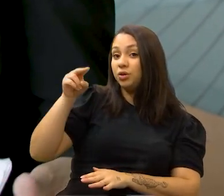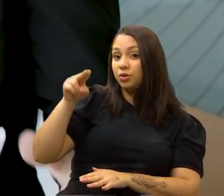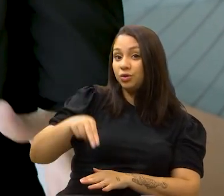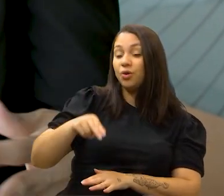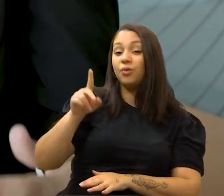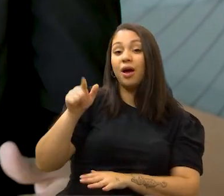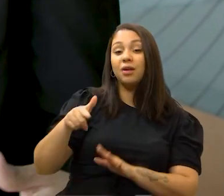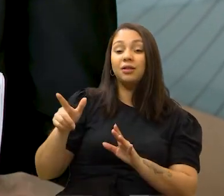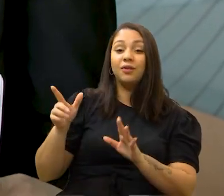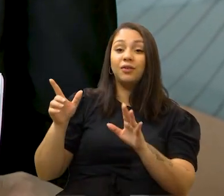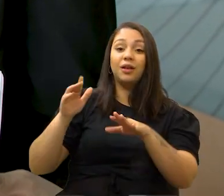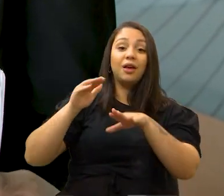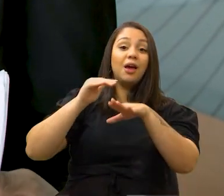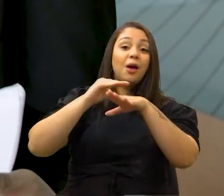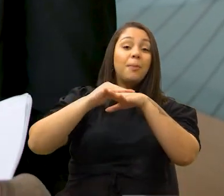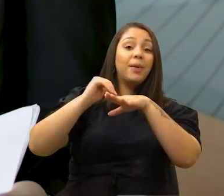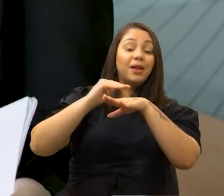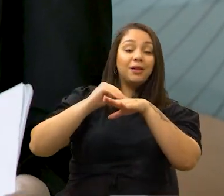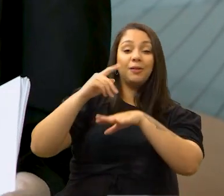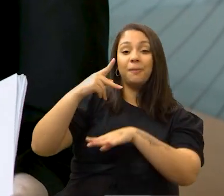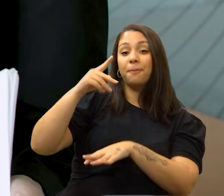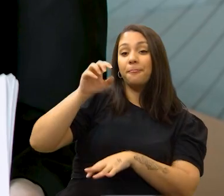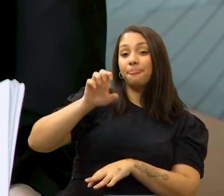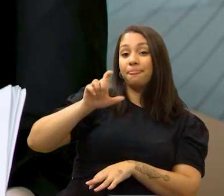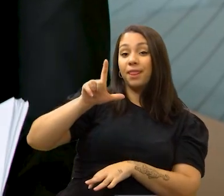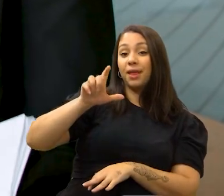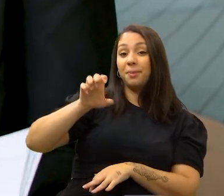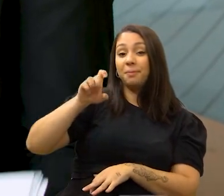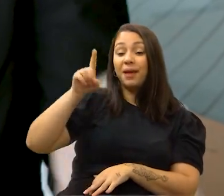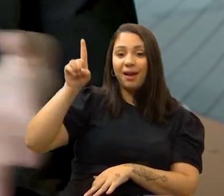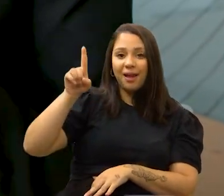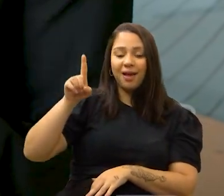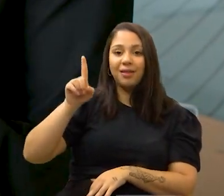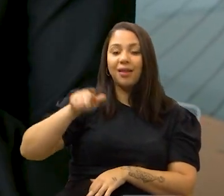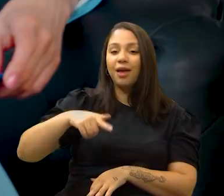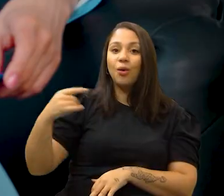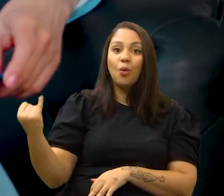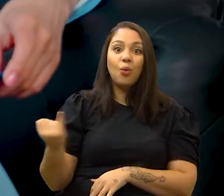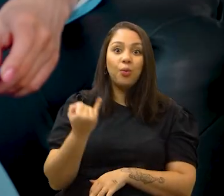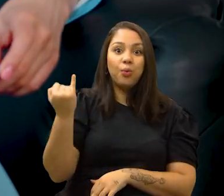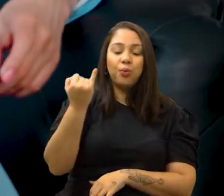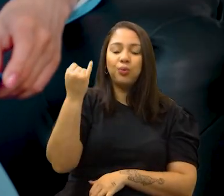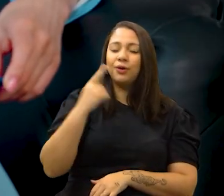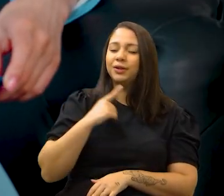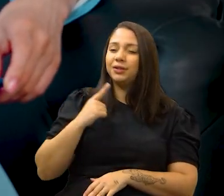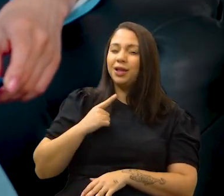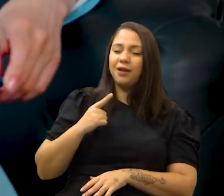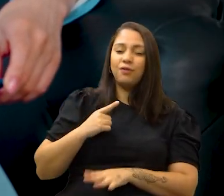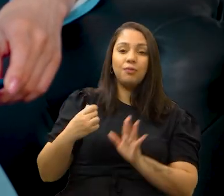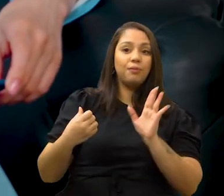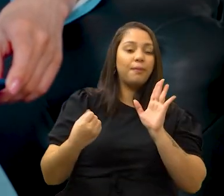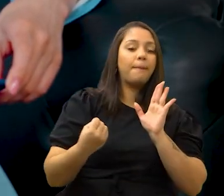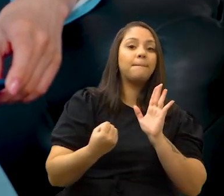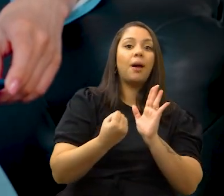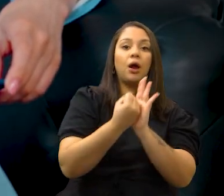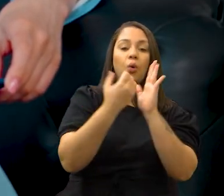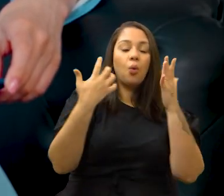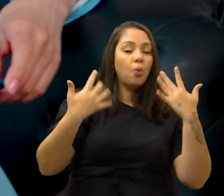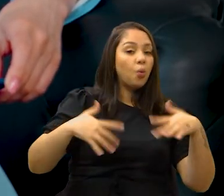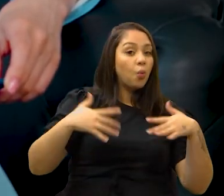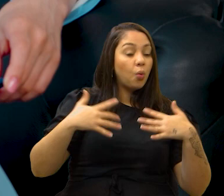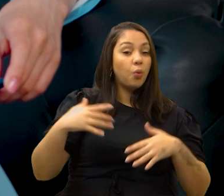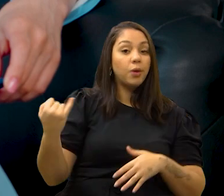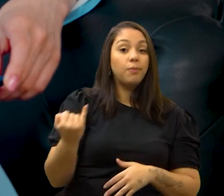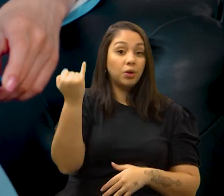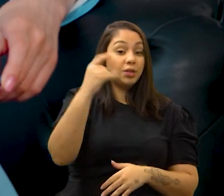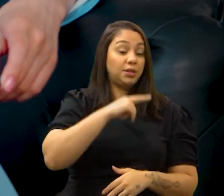então conhecido como Pelé, e Pelé de tal importância que ele tem, né? Nós